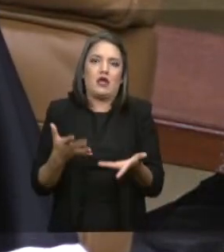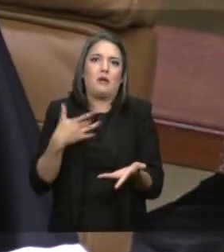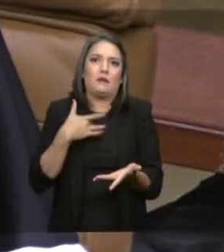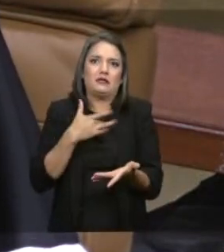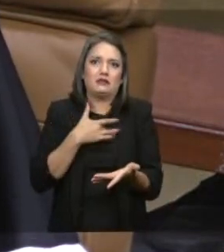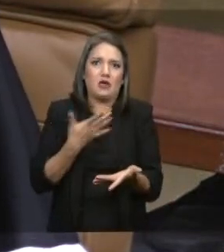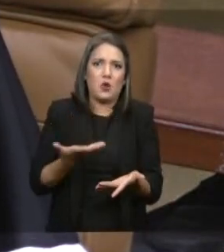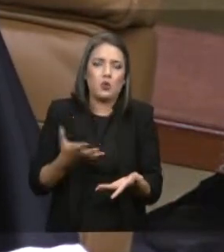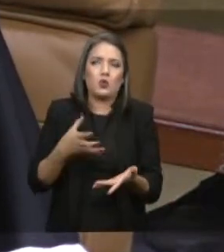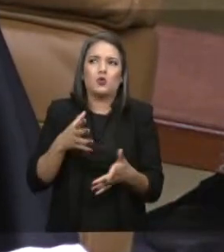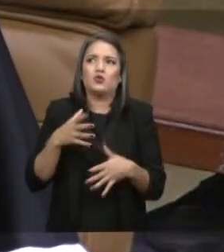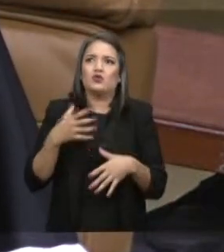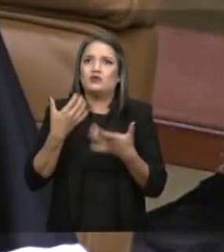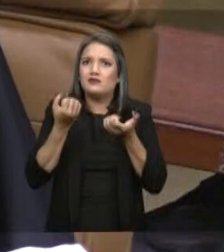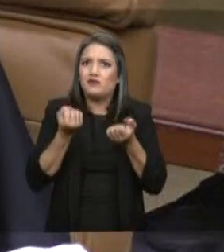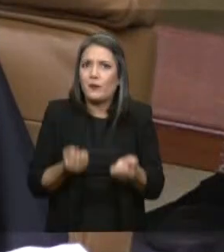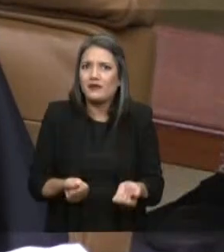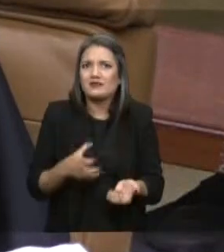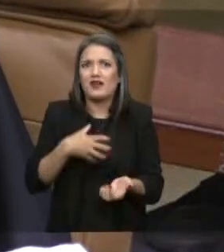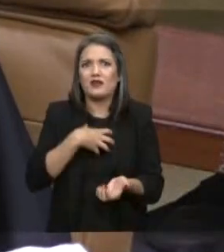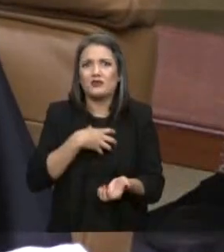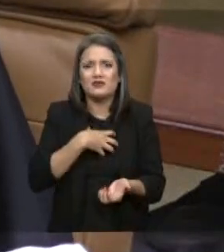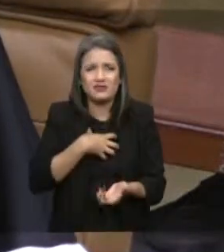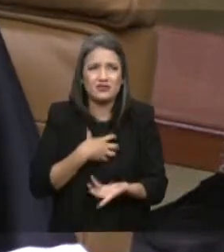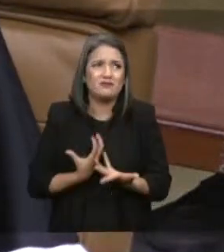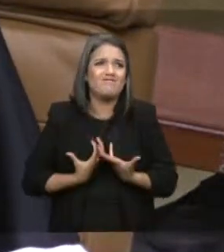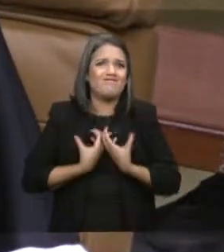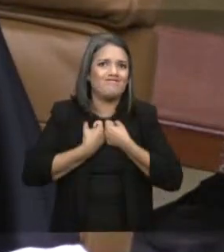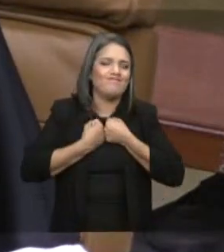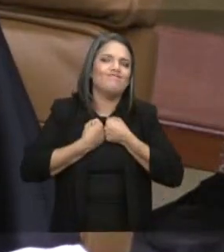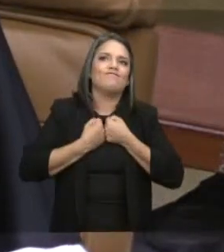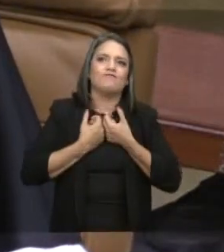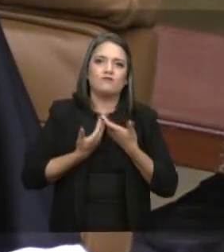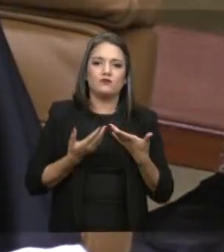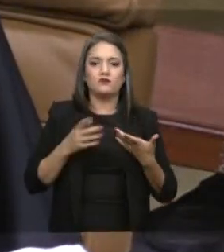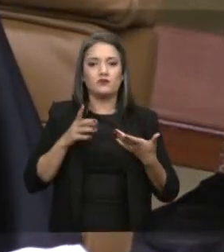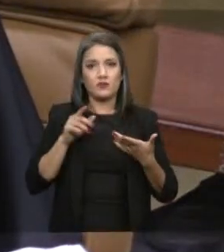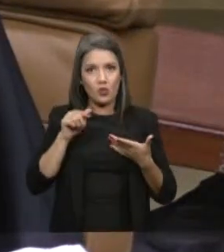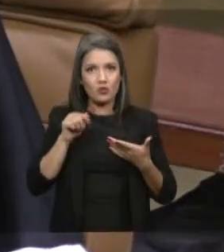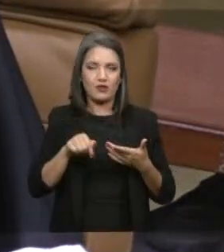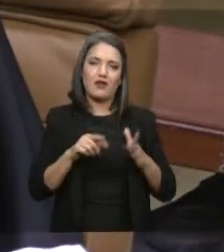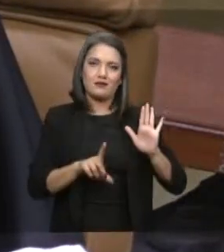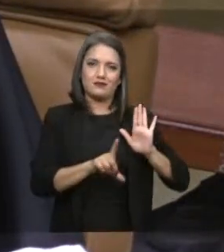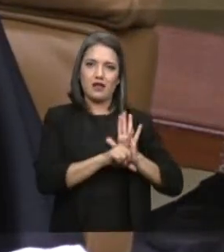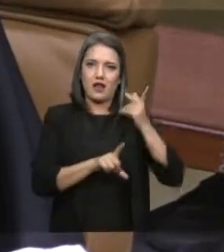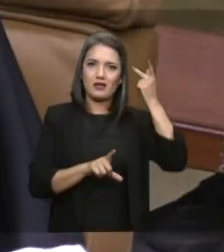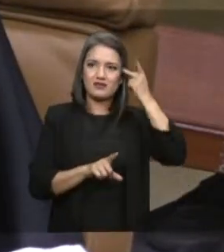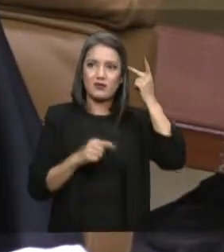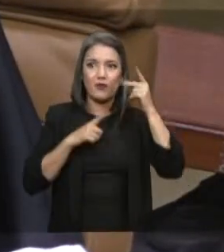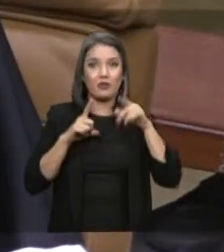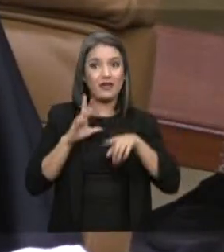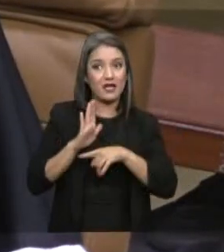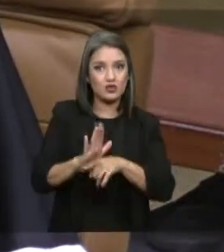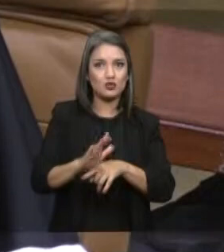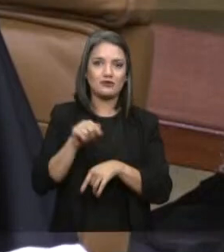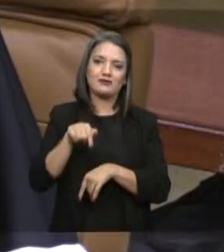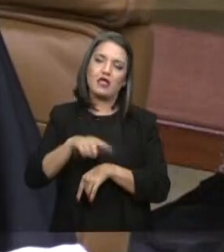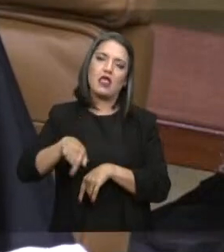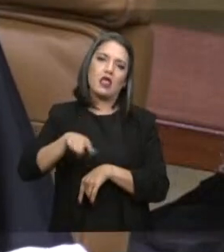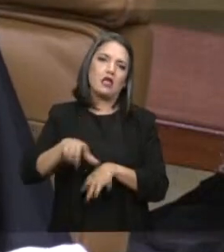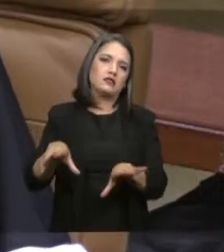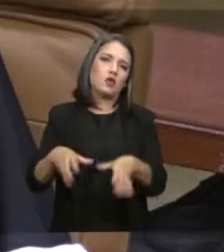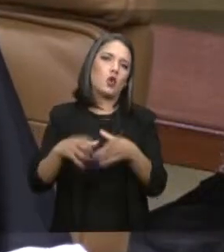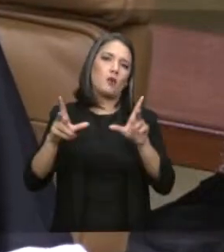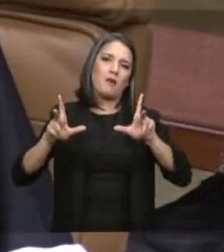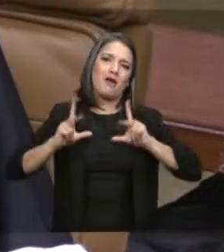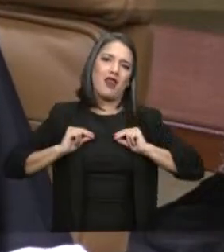valorosos funcionais de saúde que são nesse caso aqui favorecidos pela Norma impugnada e merecidamente